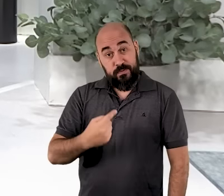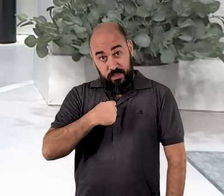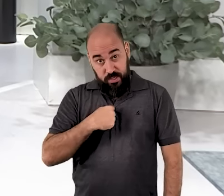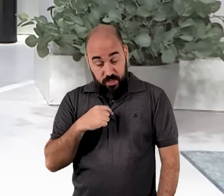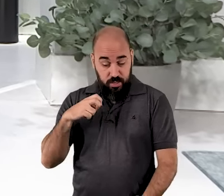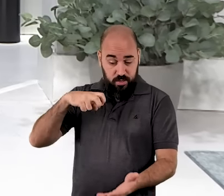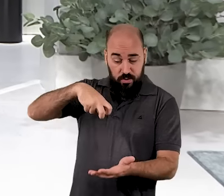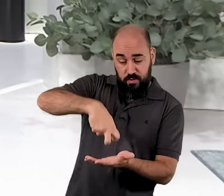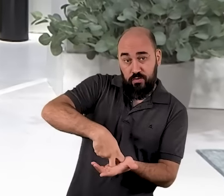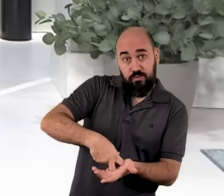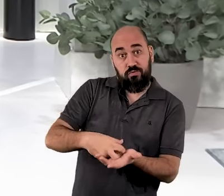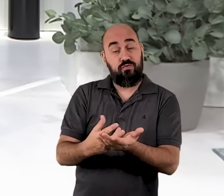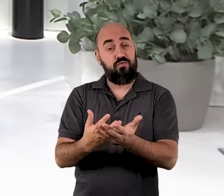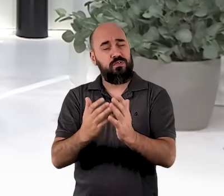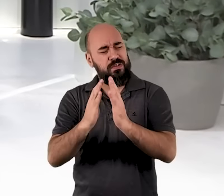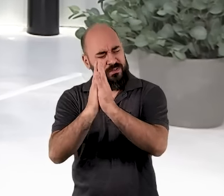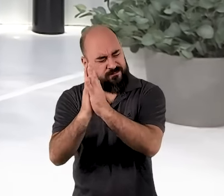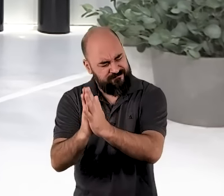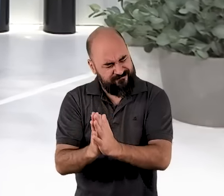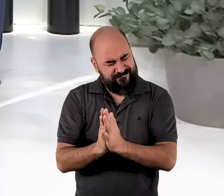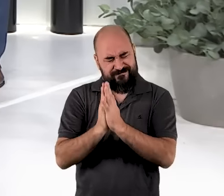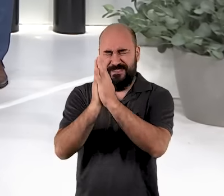joelhos poder.